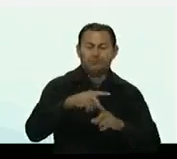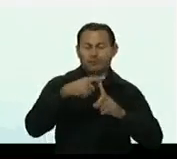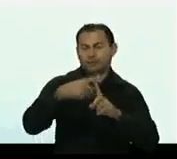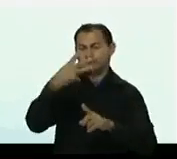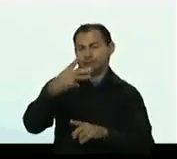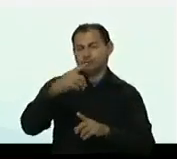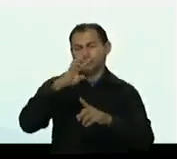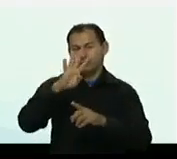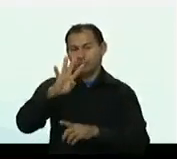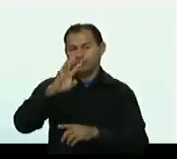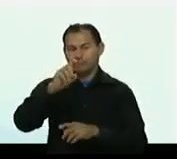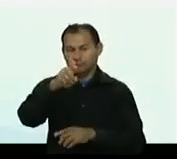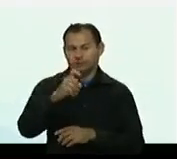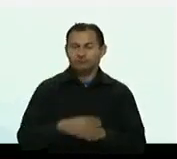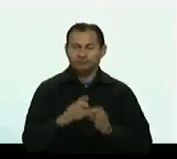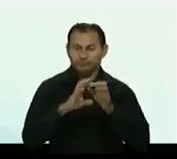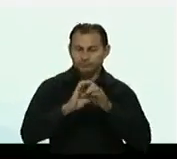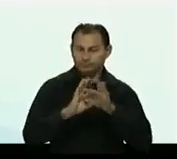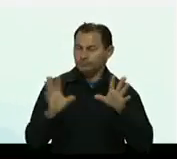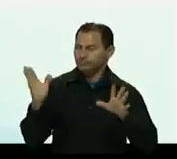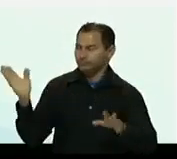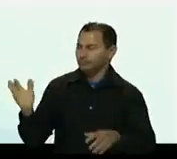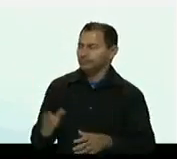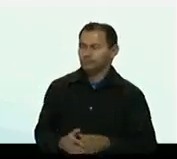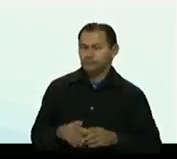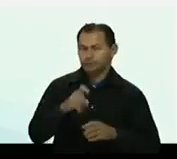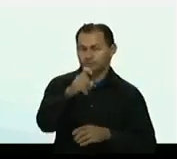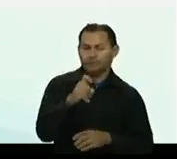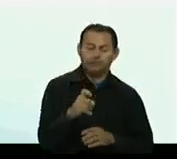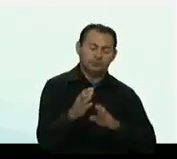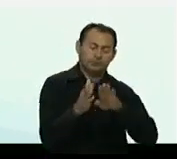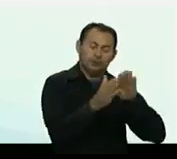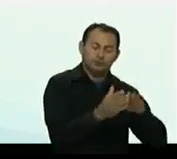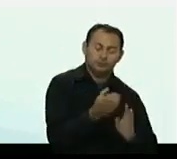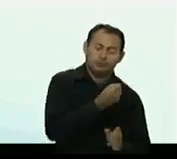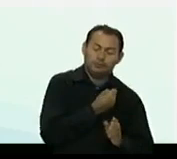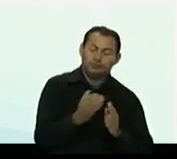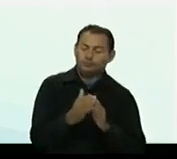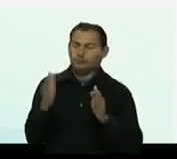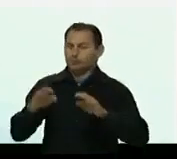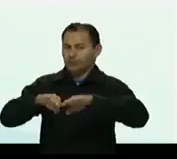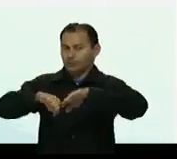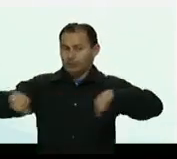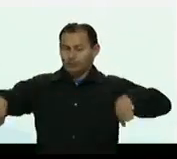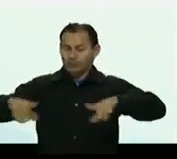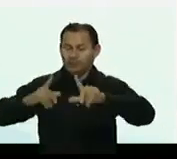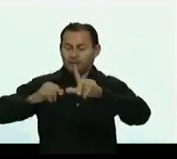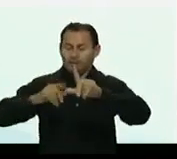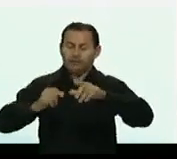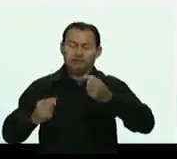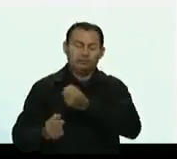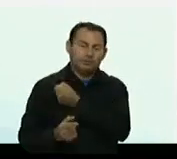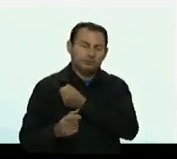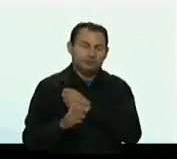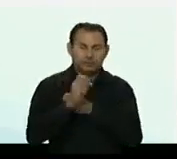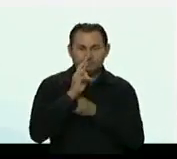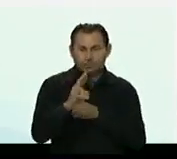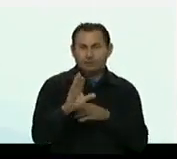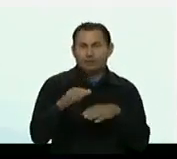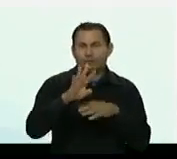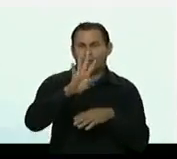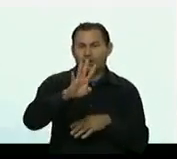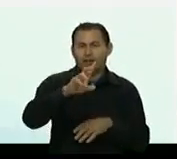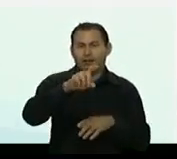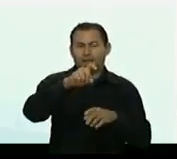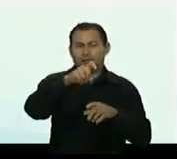4x. Vamos deixar aqui o x de um lado e os números do outro. Agora, resolvendo essa operação aqui,